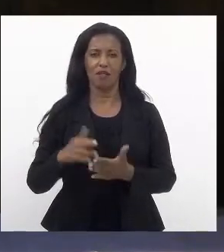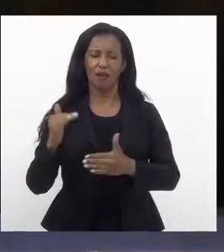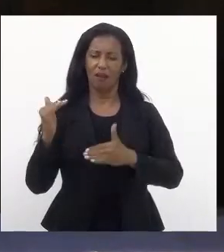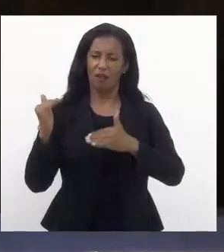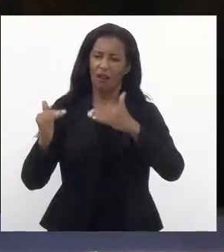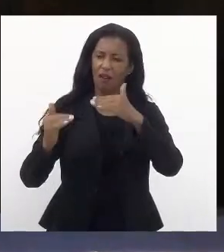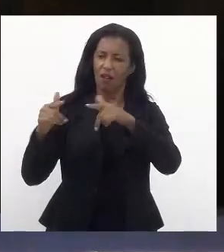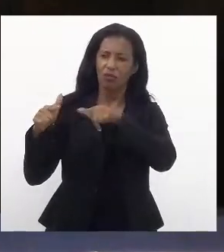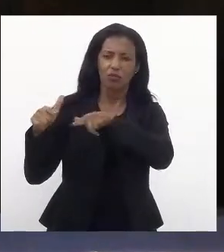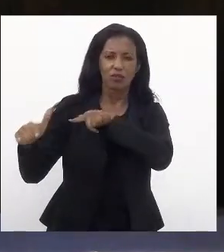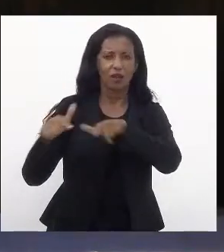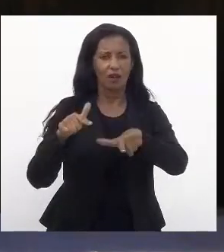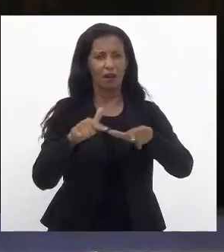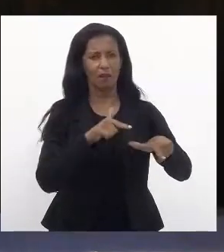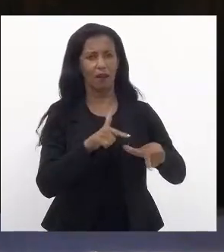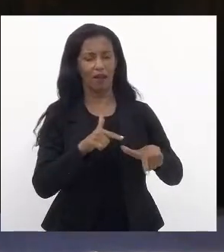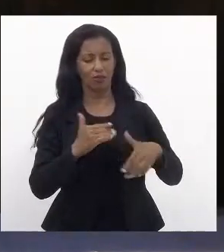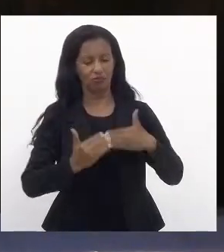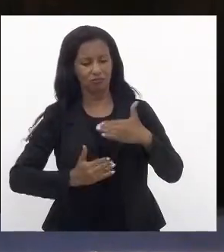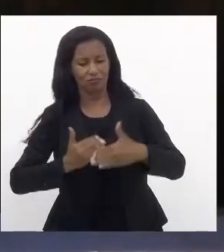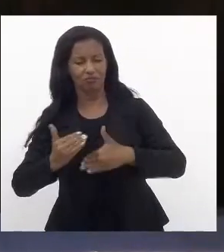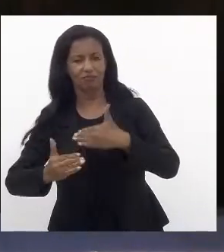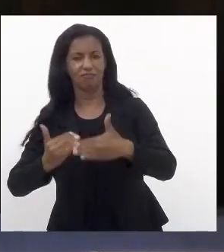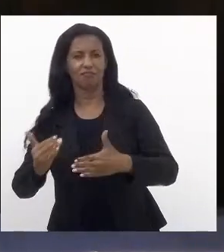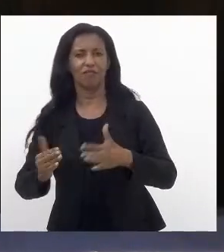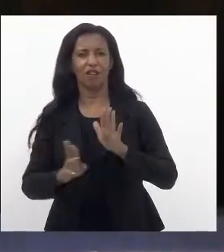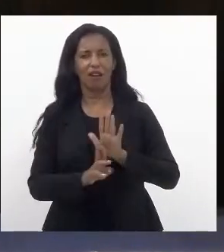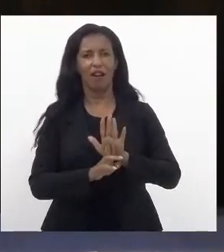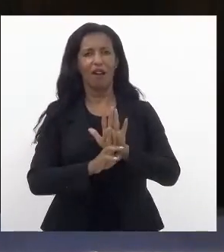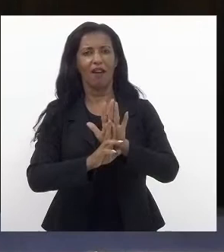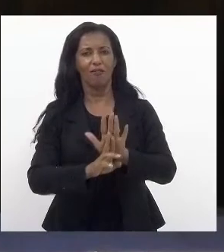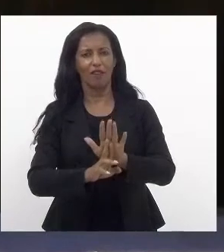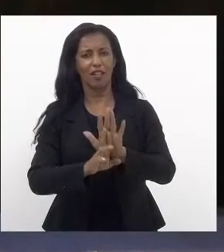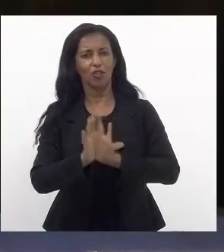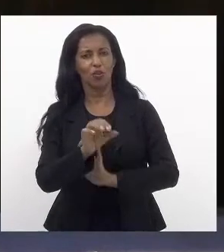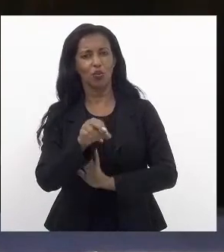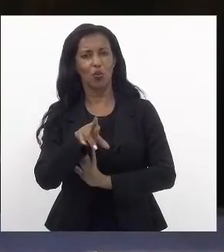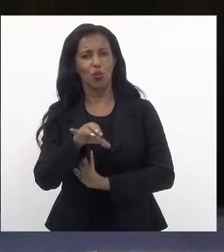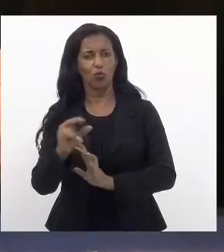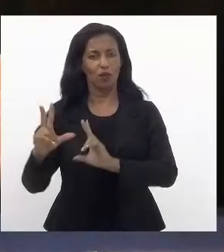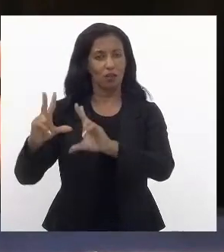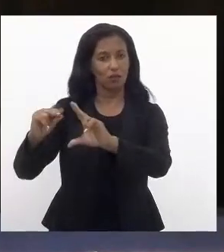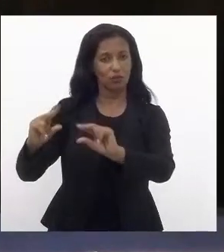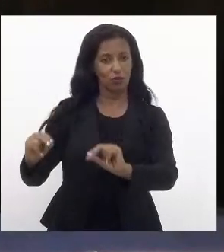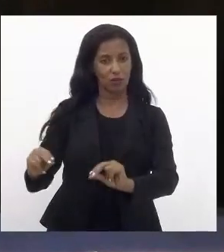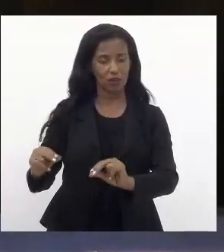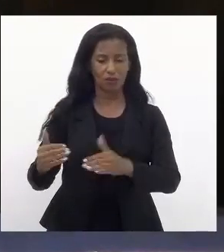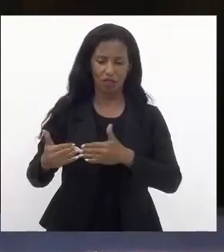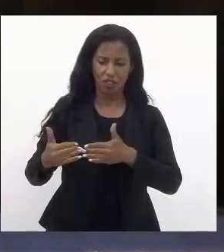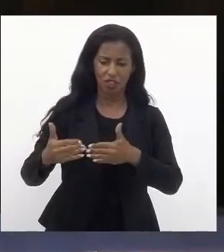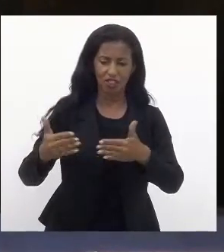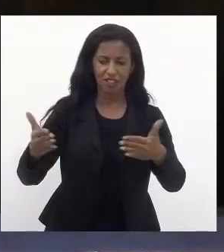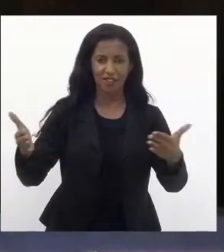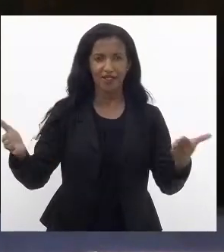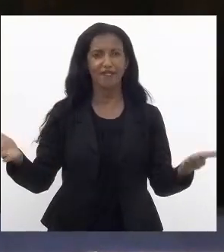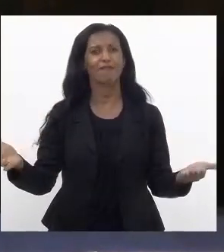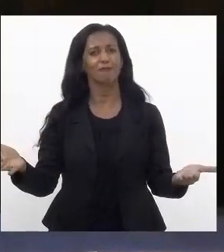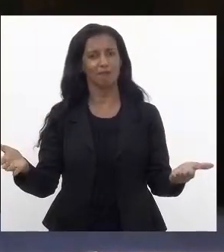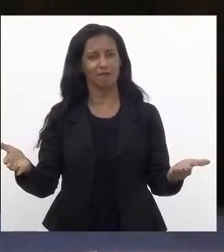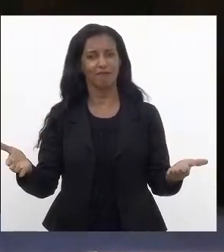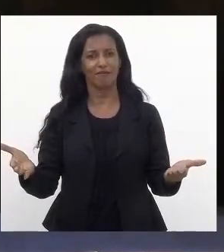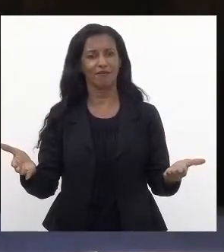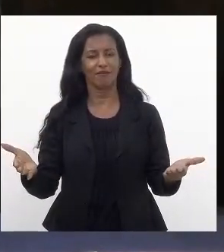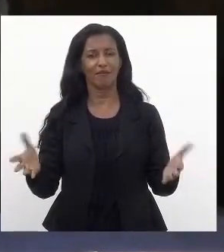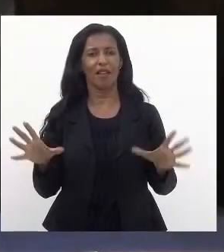relevantes trabalhos desenvolvidos à frente do Consulado do Líbano e estendendo essa homenagem